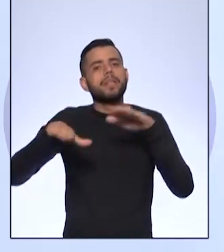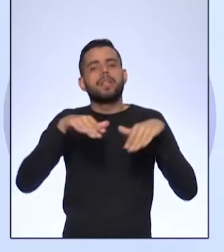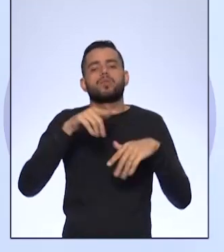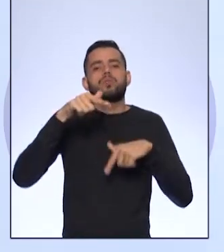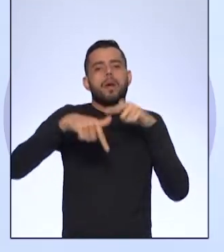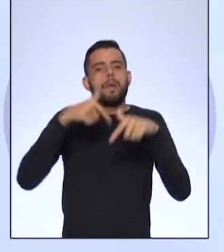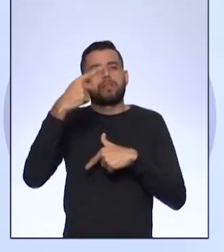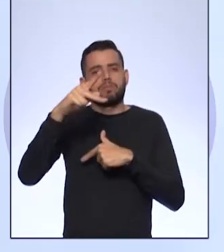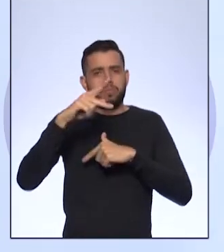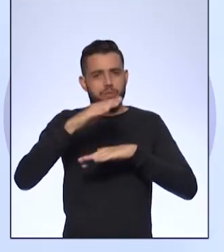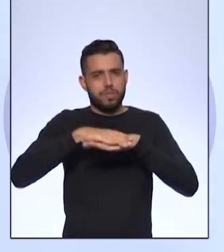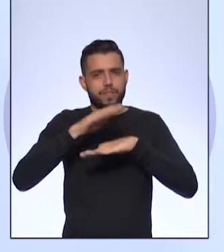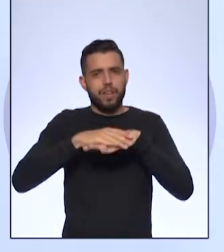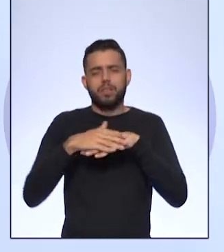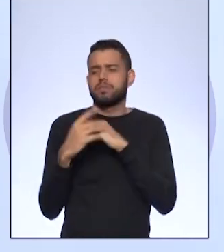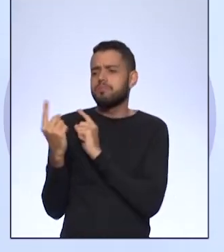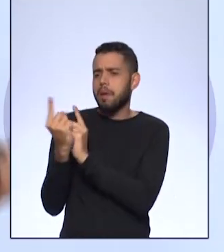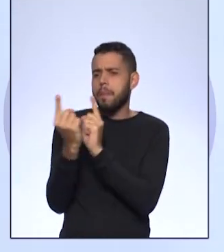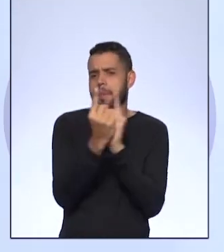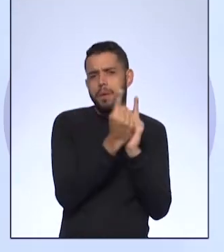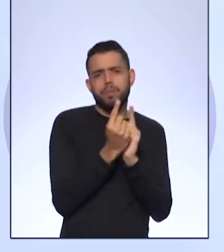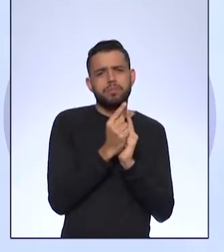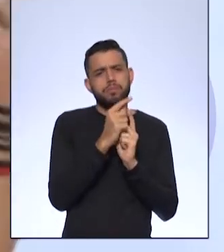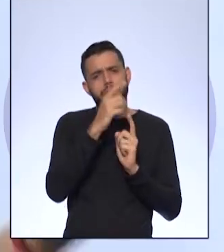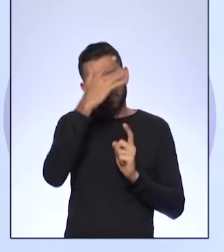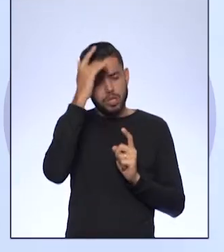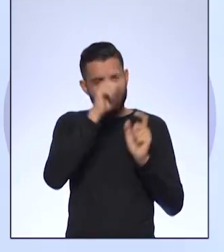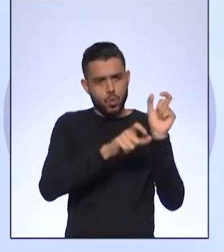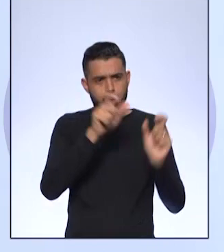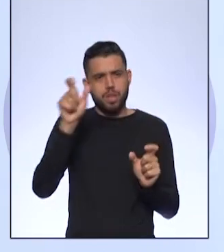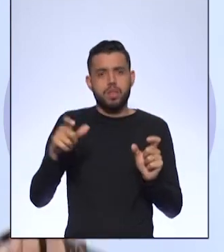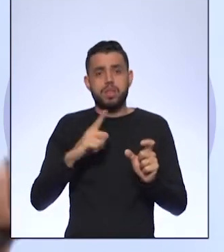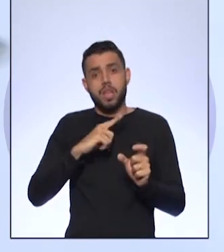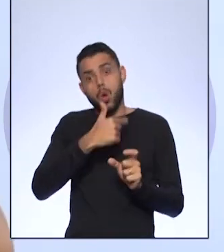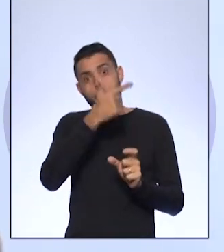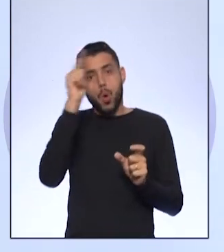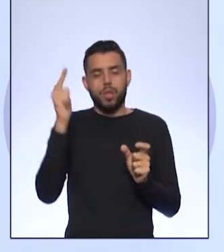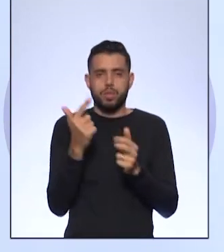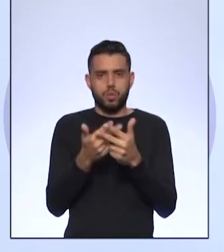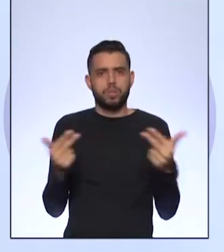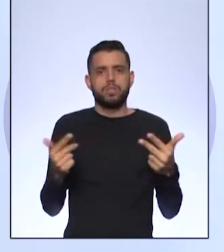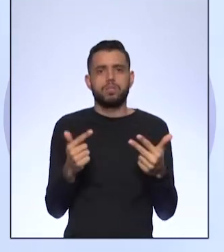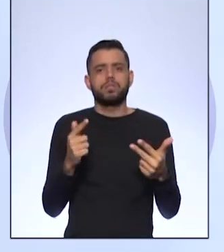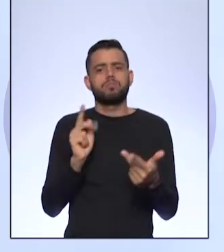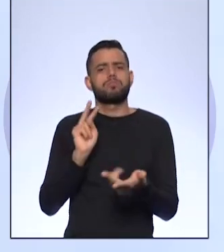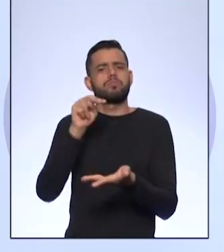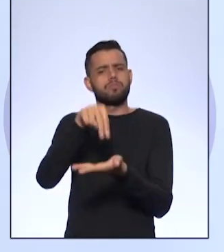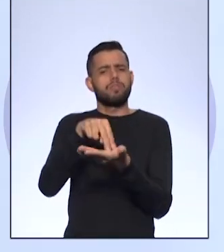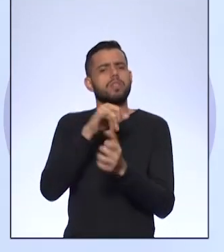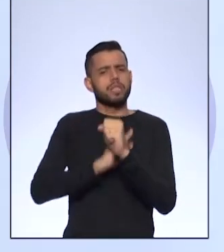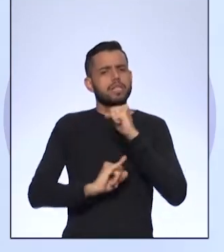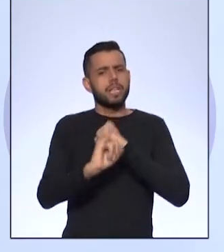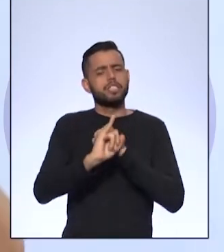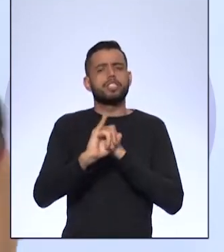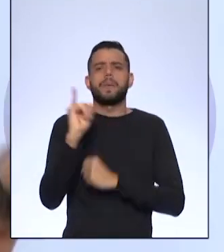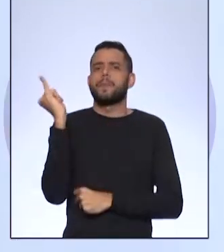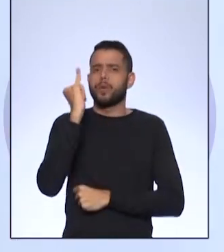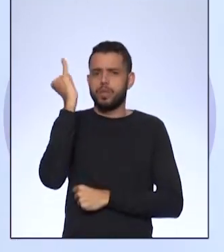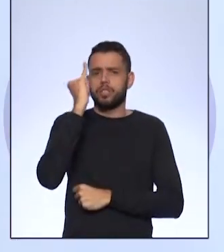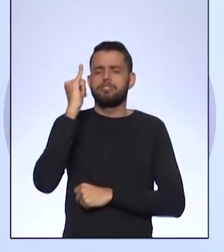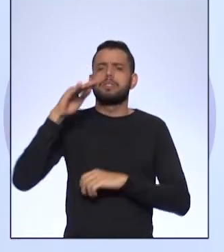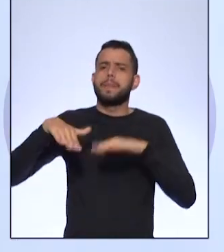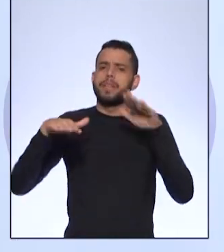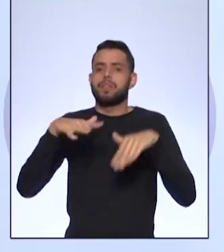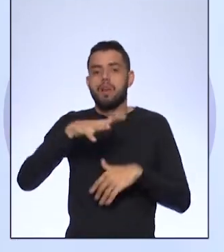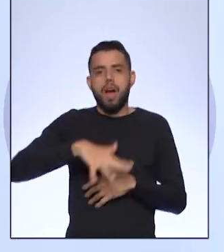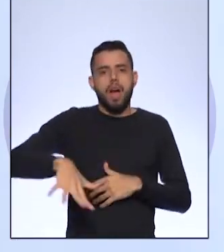você tem que lidar com o público, se você tem outras demandas, o seu posicionamento na internet é muito importante, depende da área que